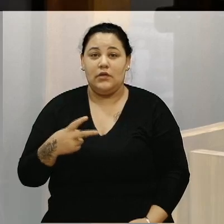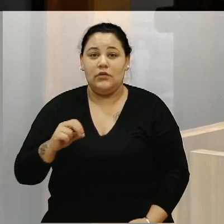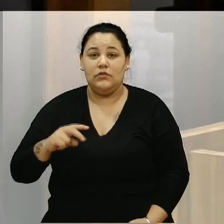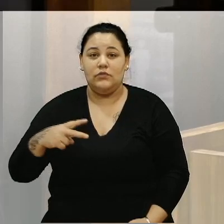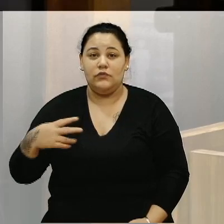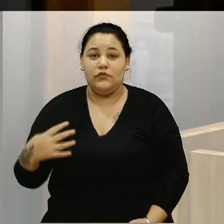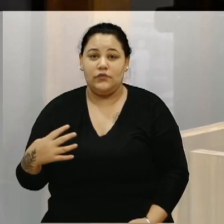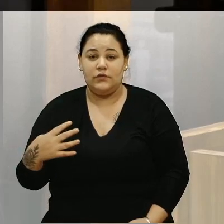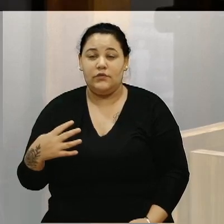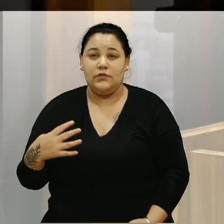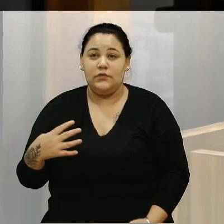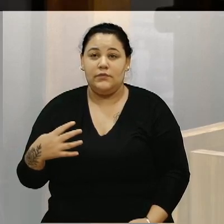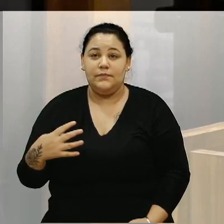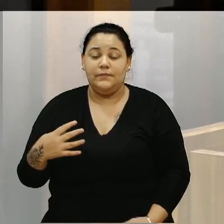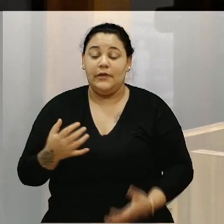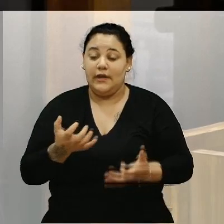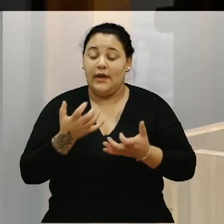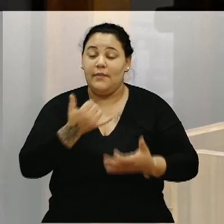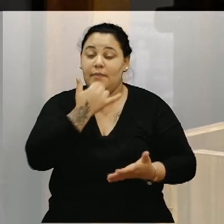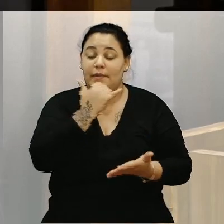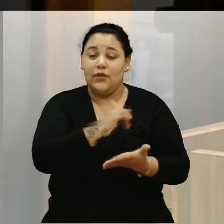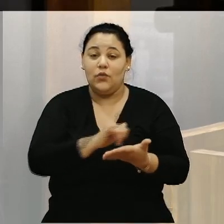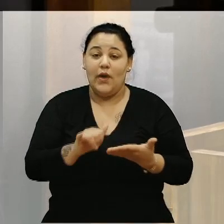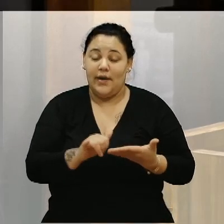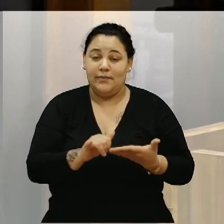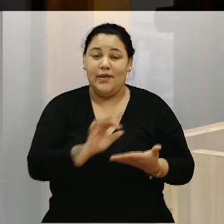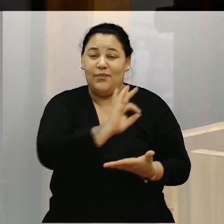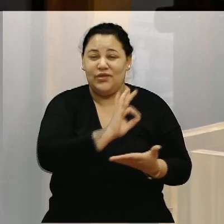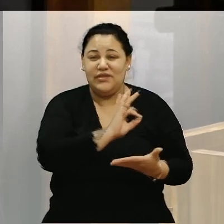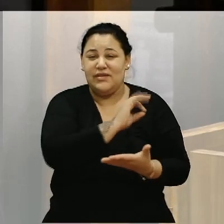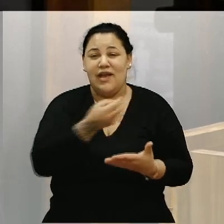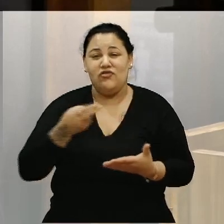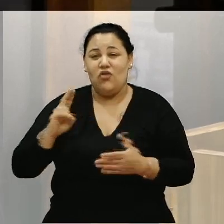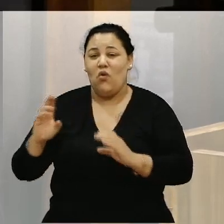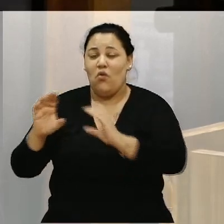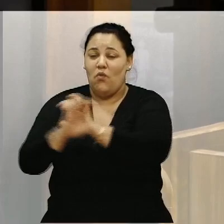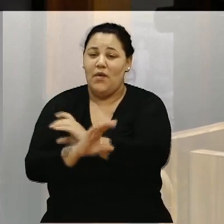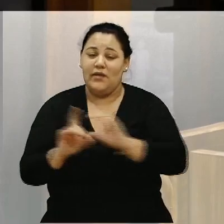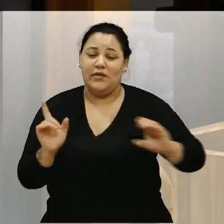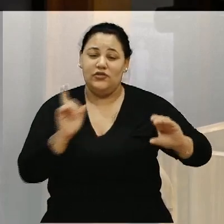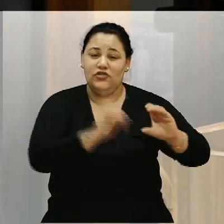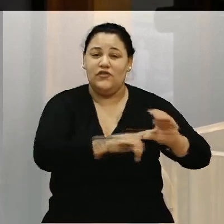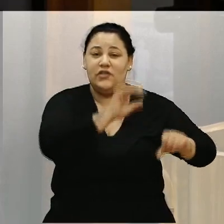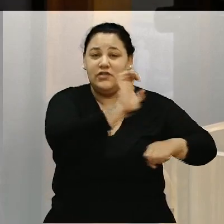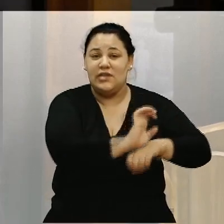que buscava anistiar parcialmente ou totalmente a dívida do Estado com a União.